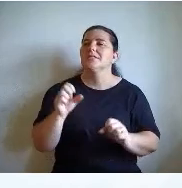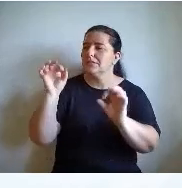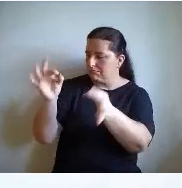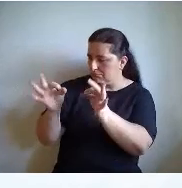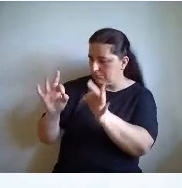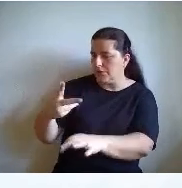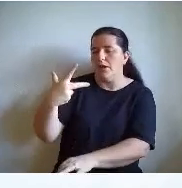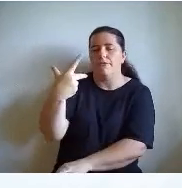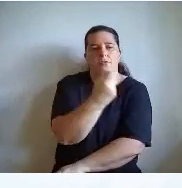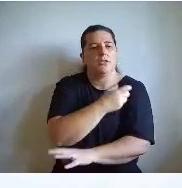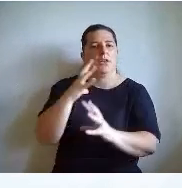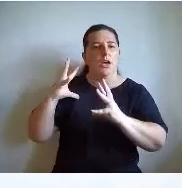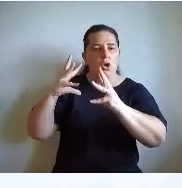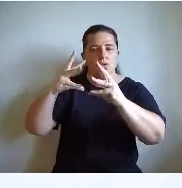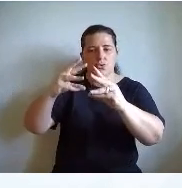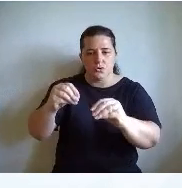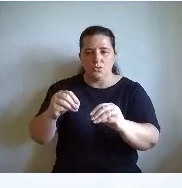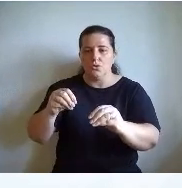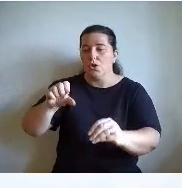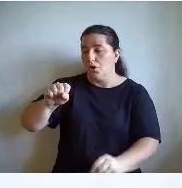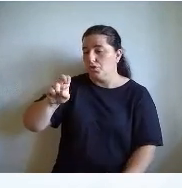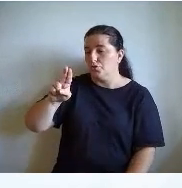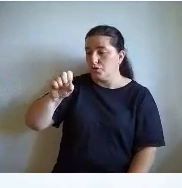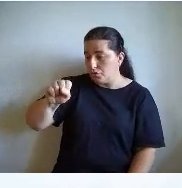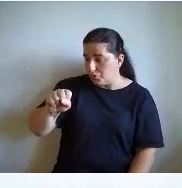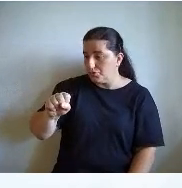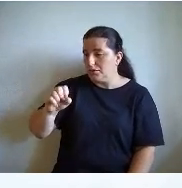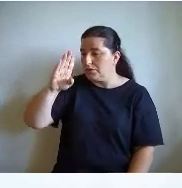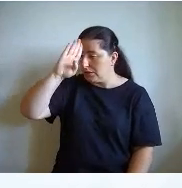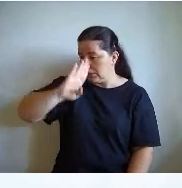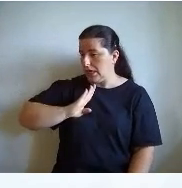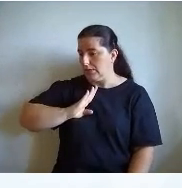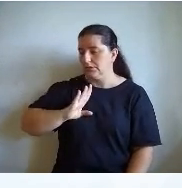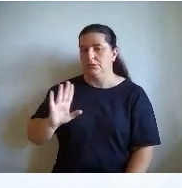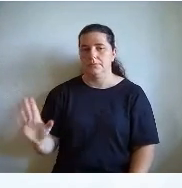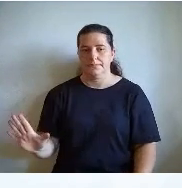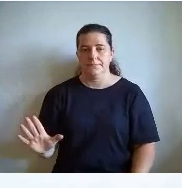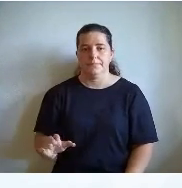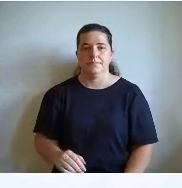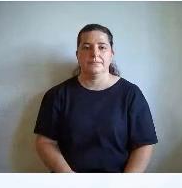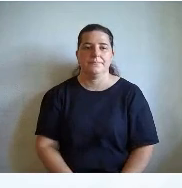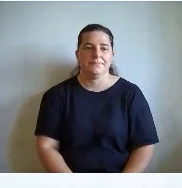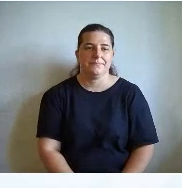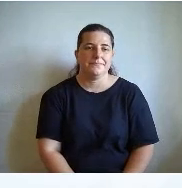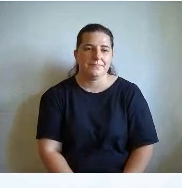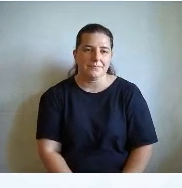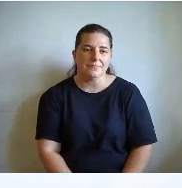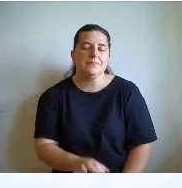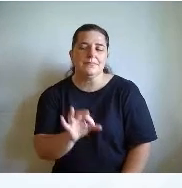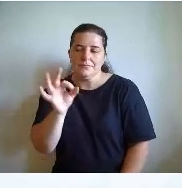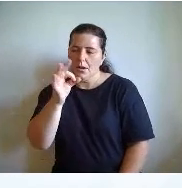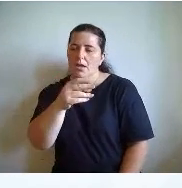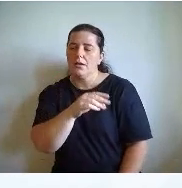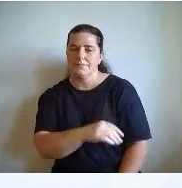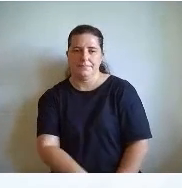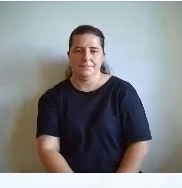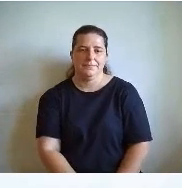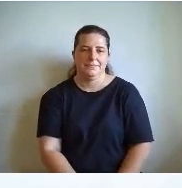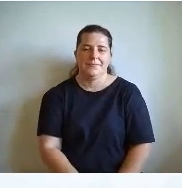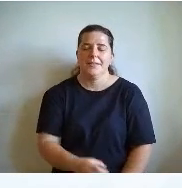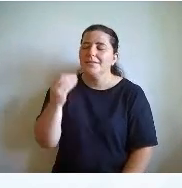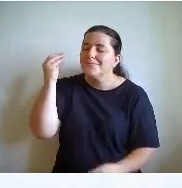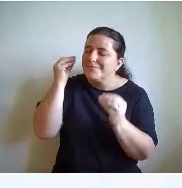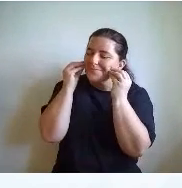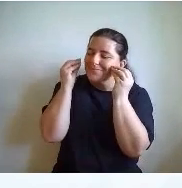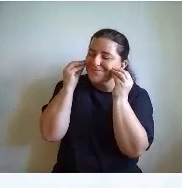todos e todas, e pelo SUS, de graça. Ai, ai, ai. De graça. Nossa, de graça. SUS. Exatamente. Um beijo grande,